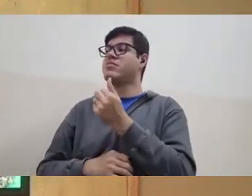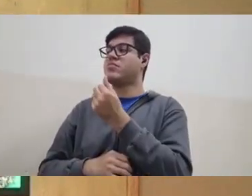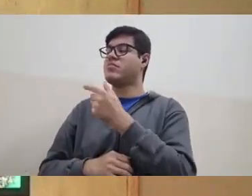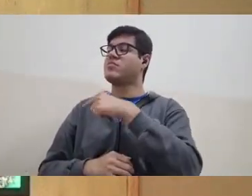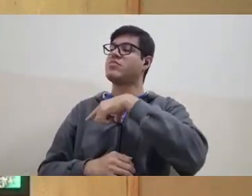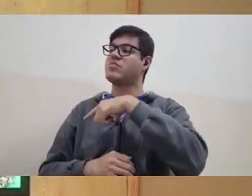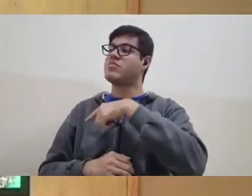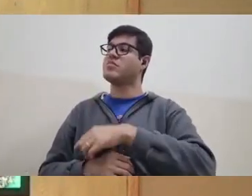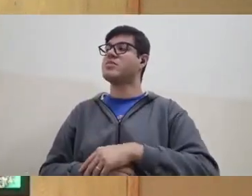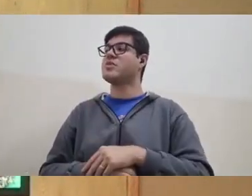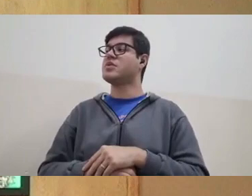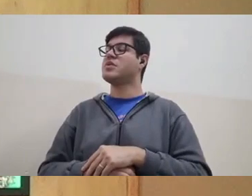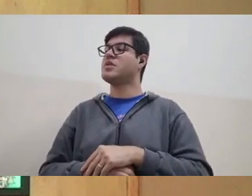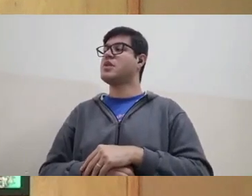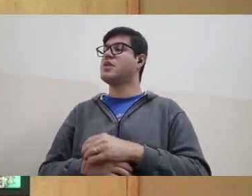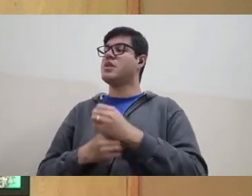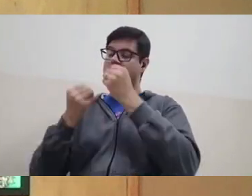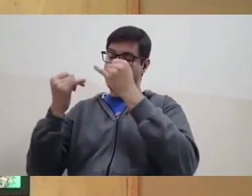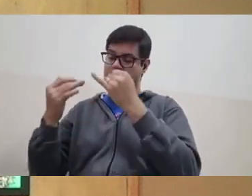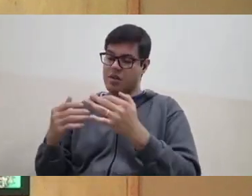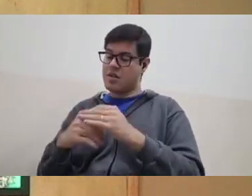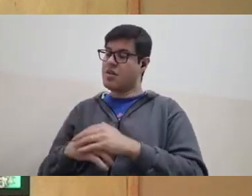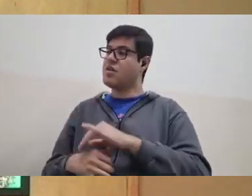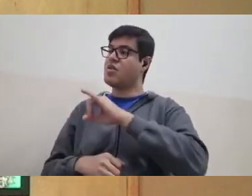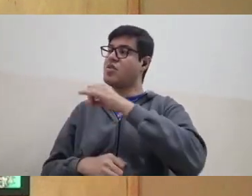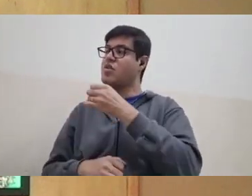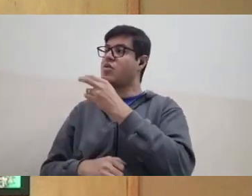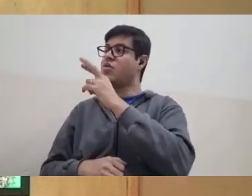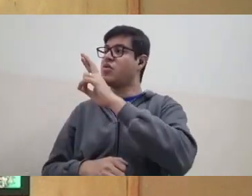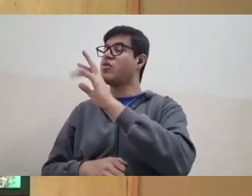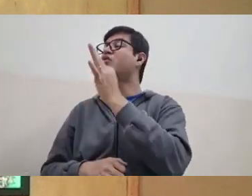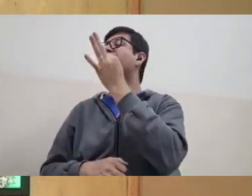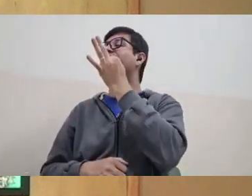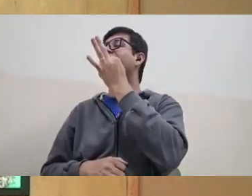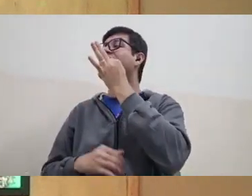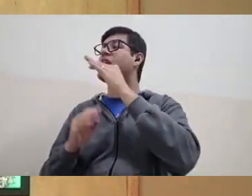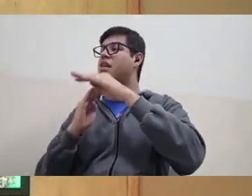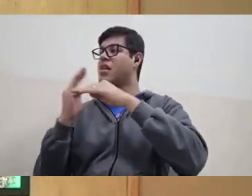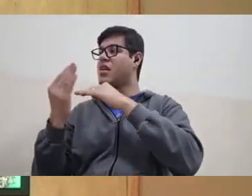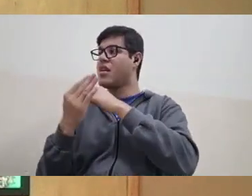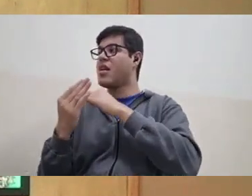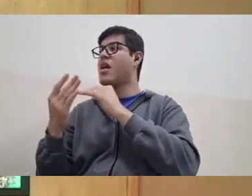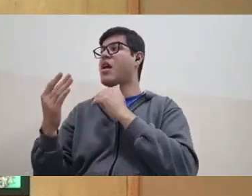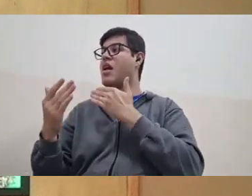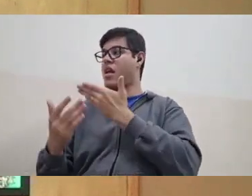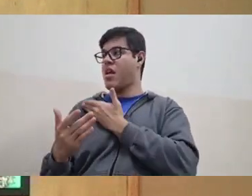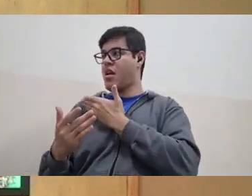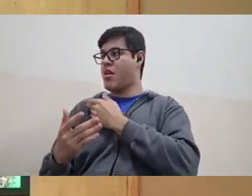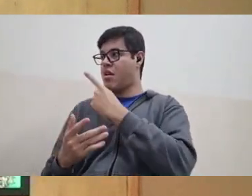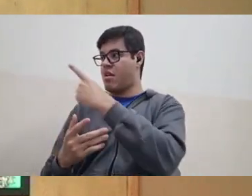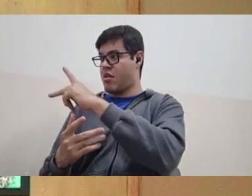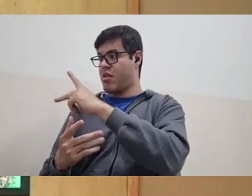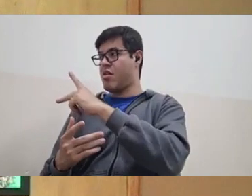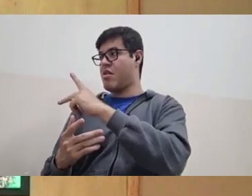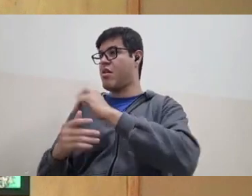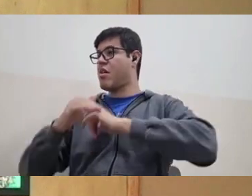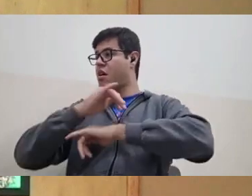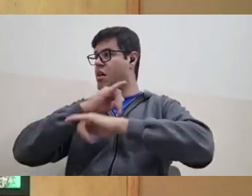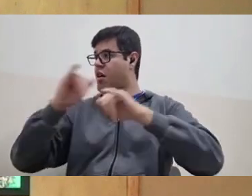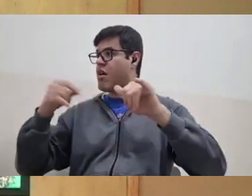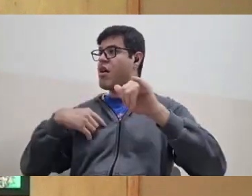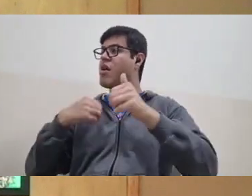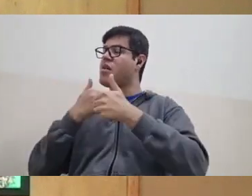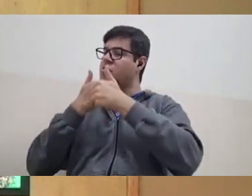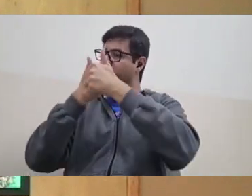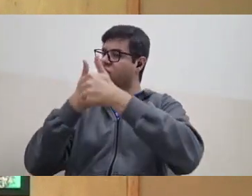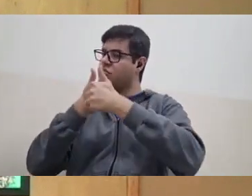preço e bom eu posso te aceitar aqui o Júnior do Tiradentes que é amigão seu também as campanhas que ele fazia